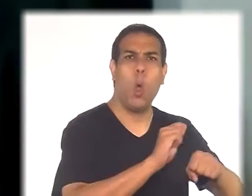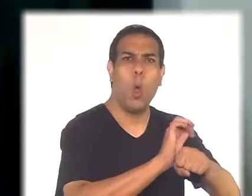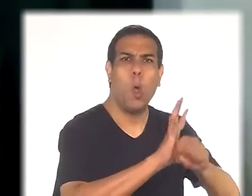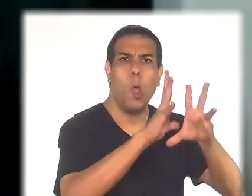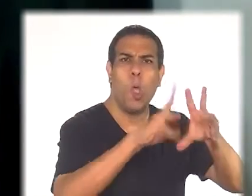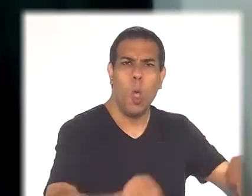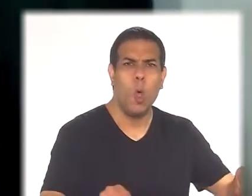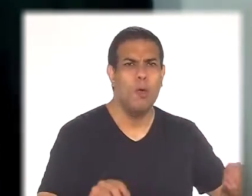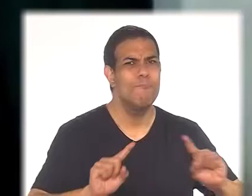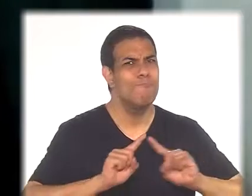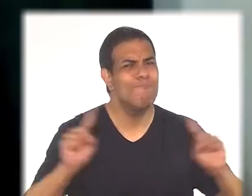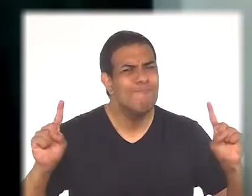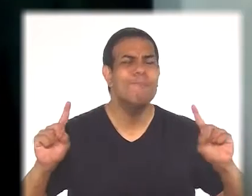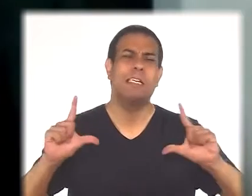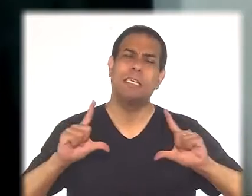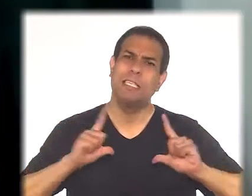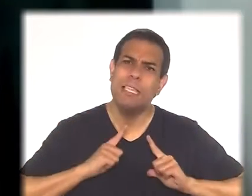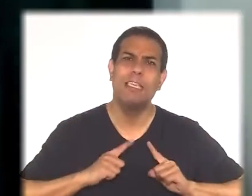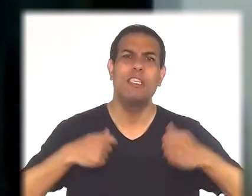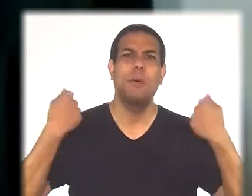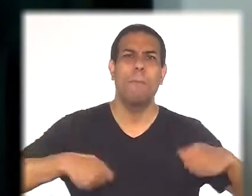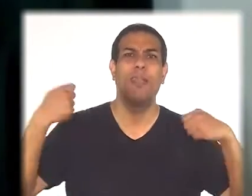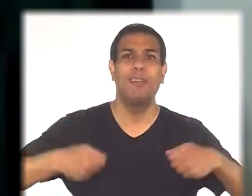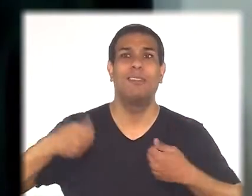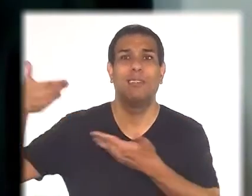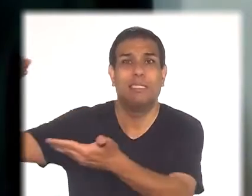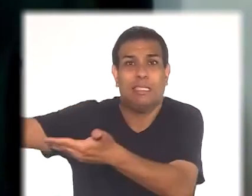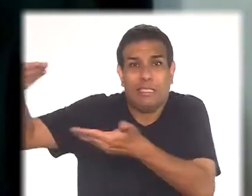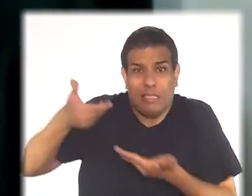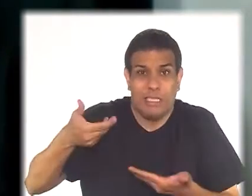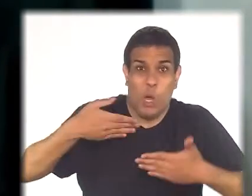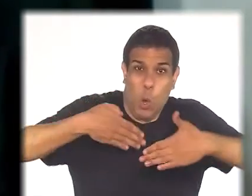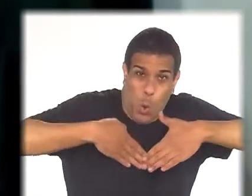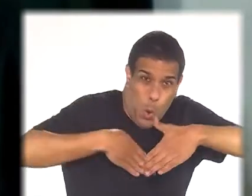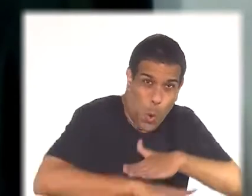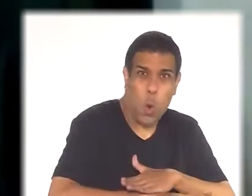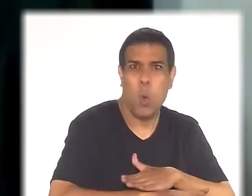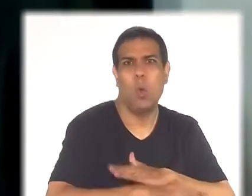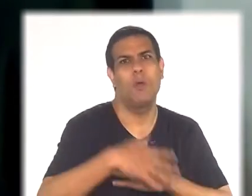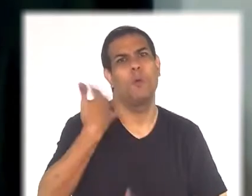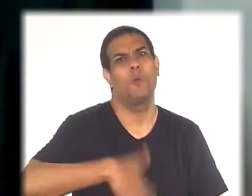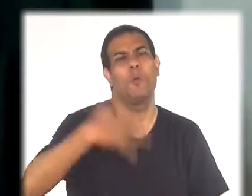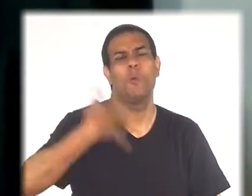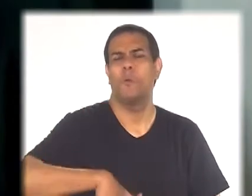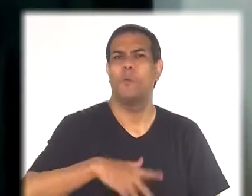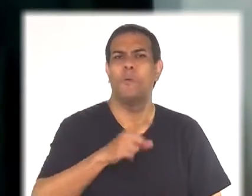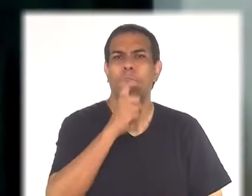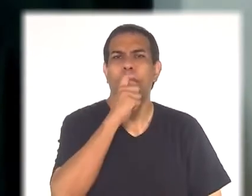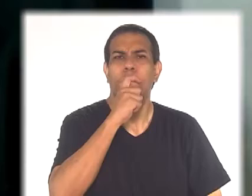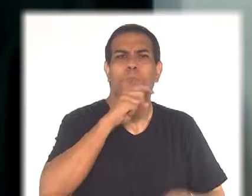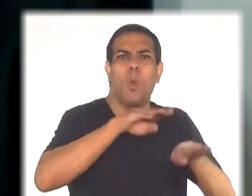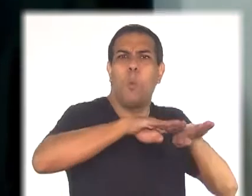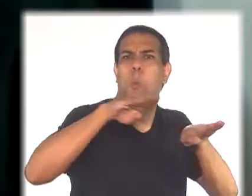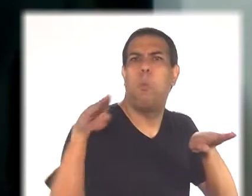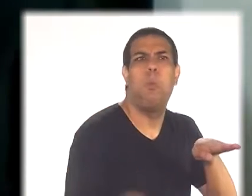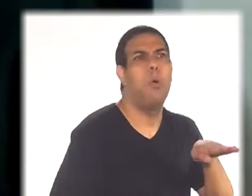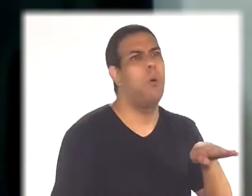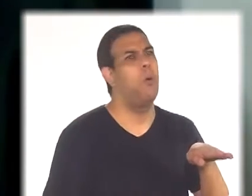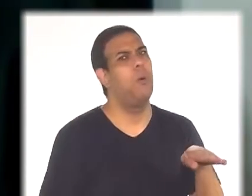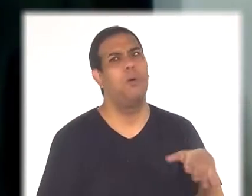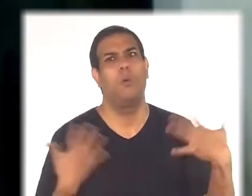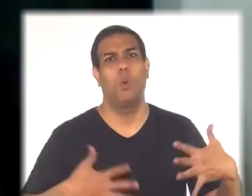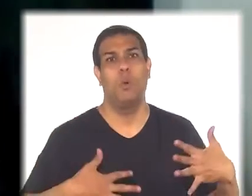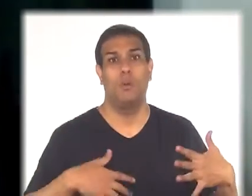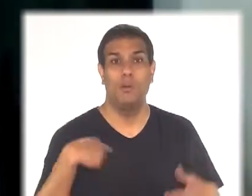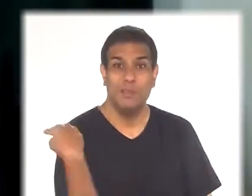de eficácia, acima de 90%, elas precisam ser transportadas e armazenadas a uma temperatura extremamente